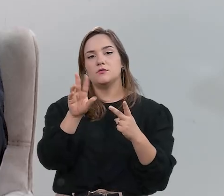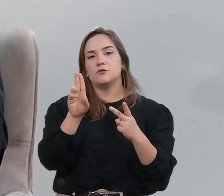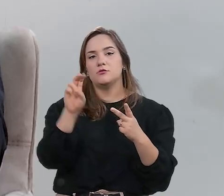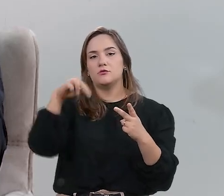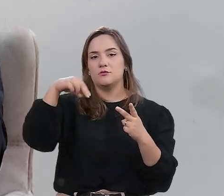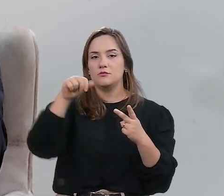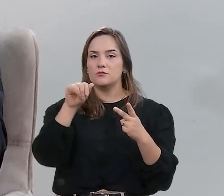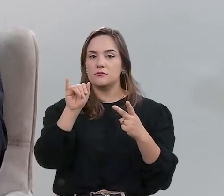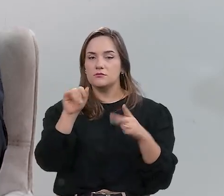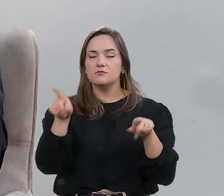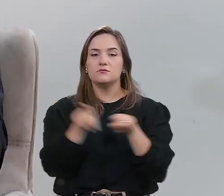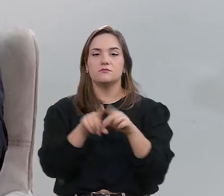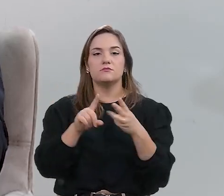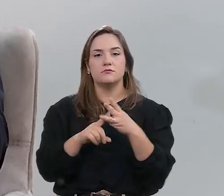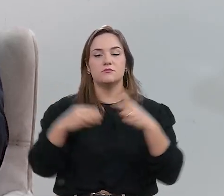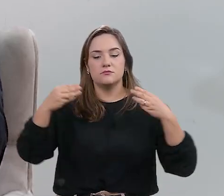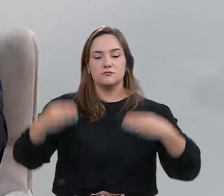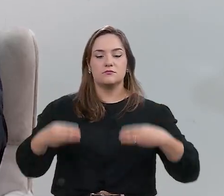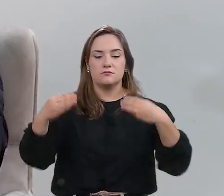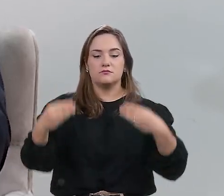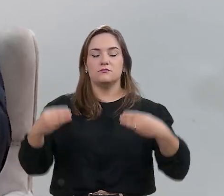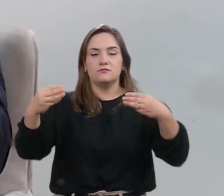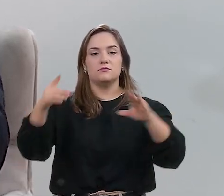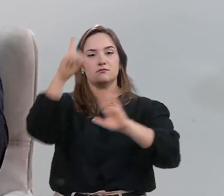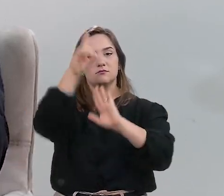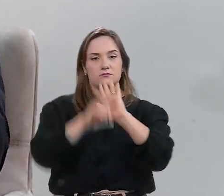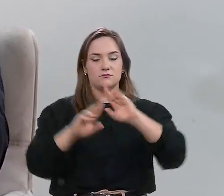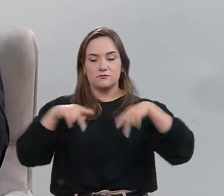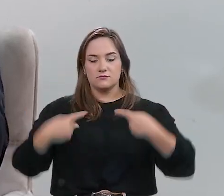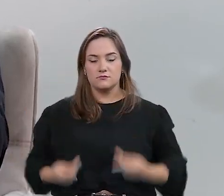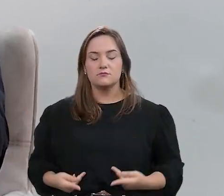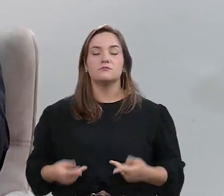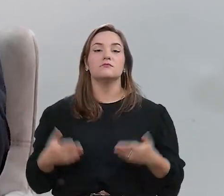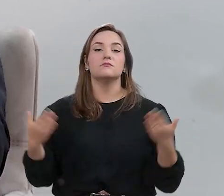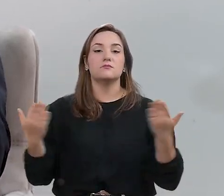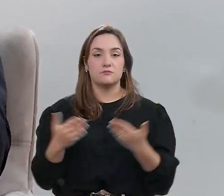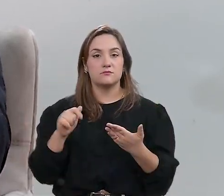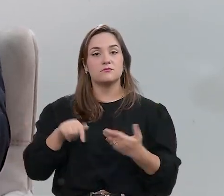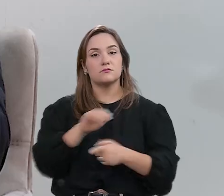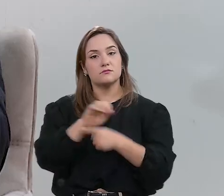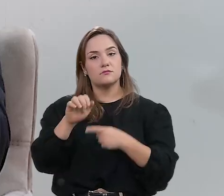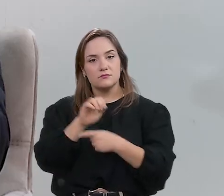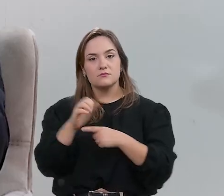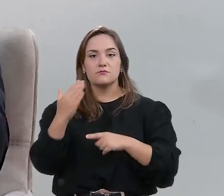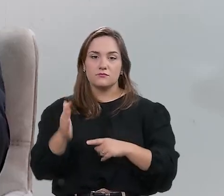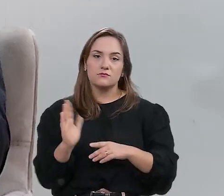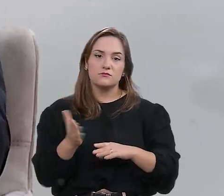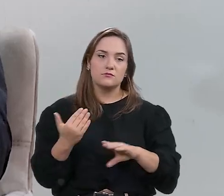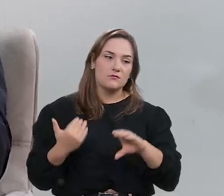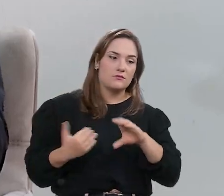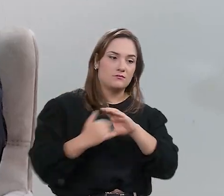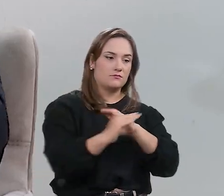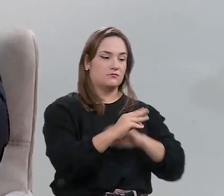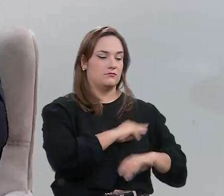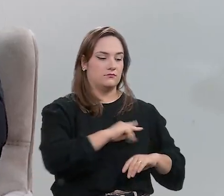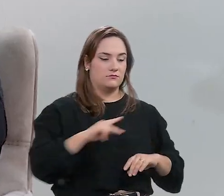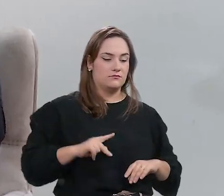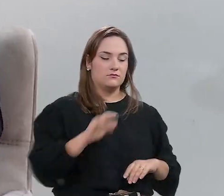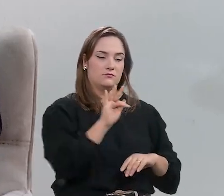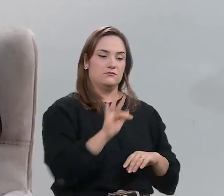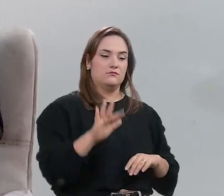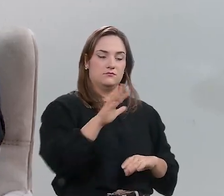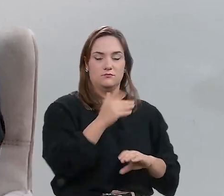Ministério dos Direitos Humanos, né? E também aqui no Estado para o Ministério Público Federal, Ministério Público